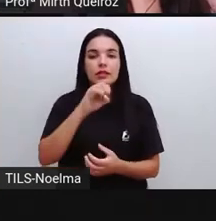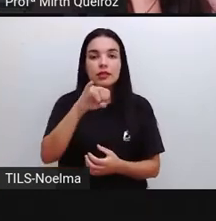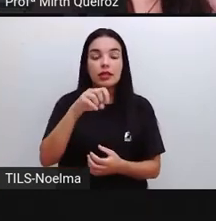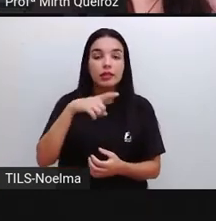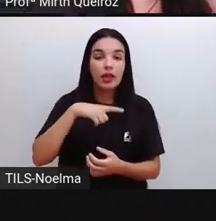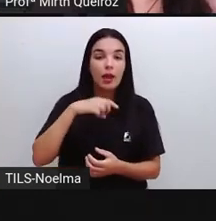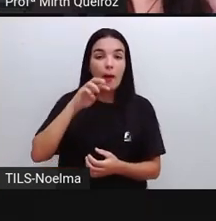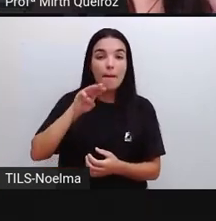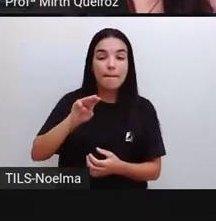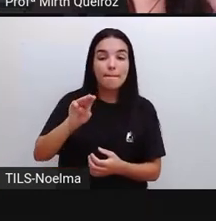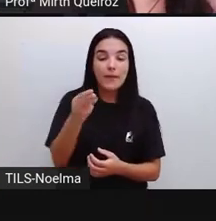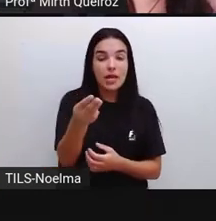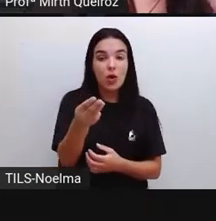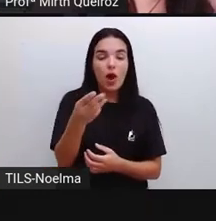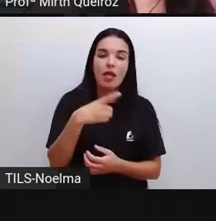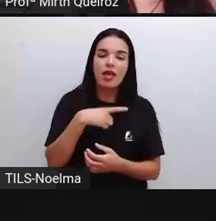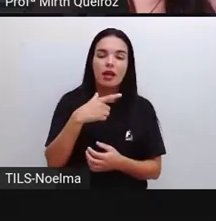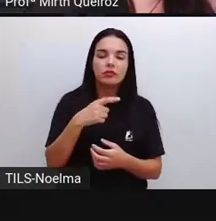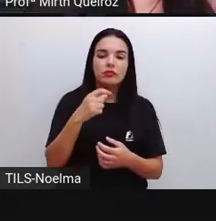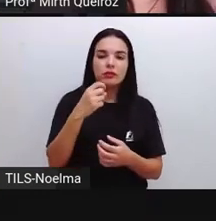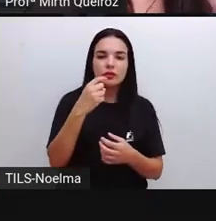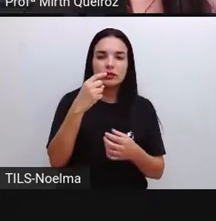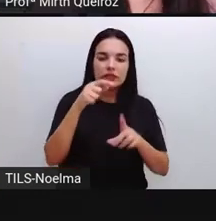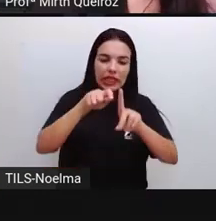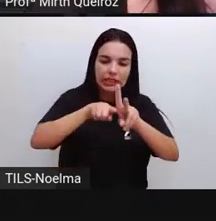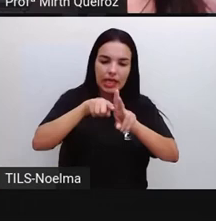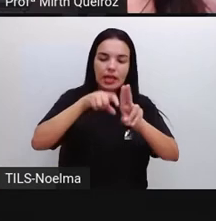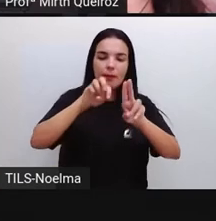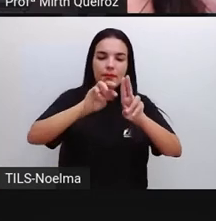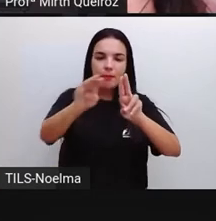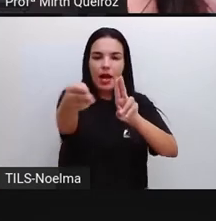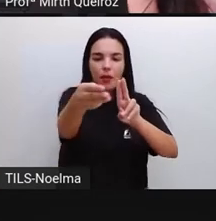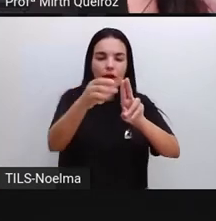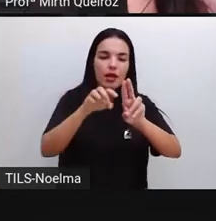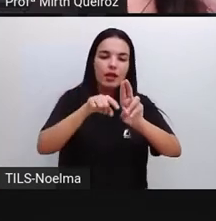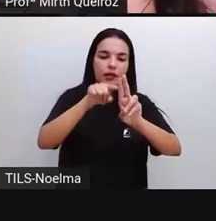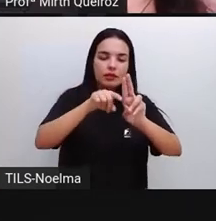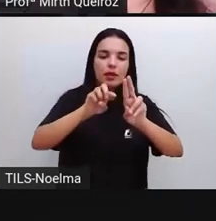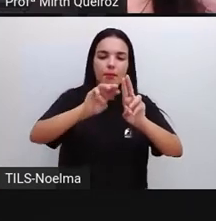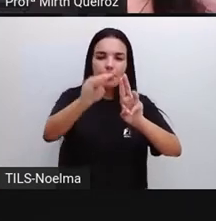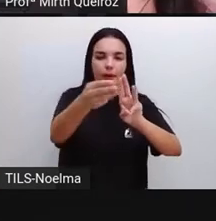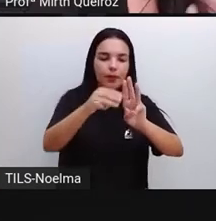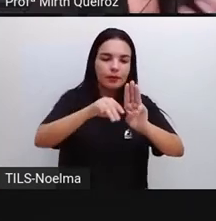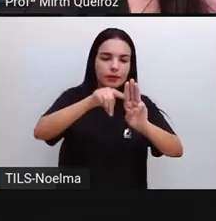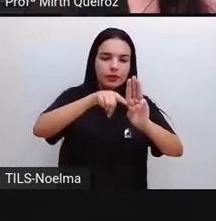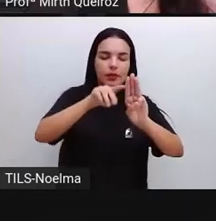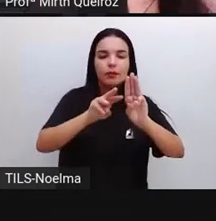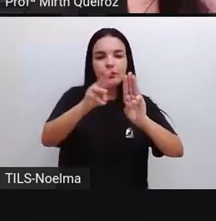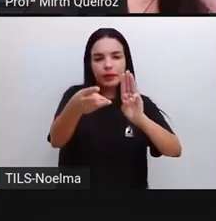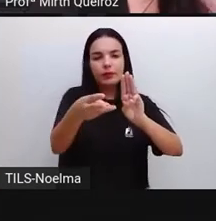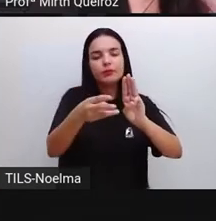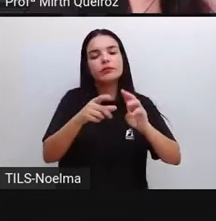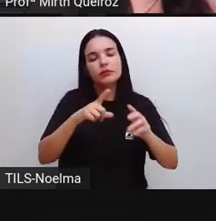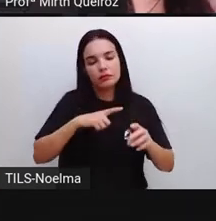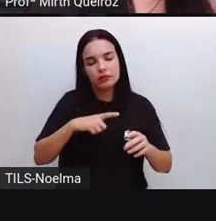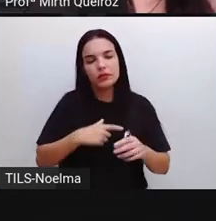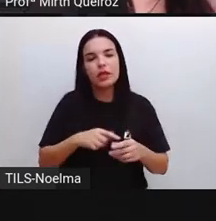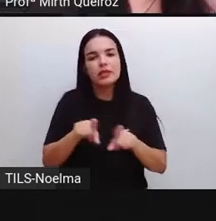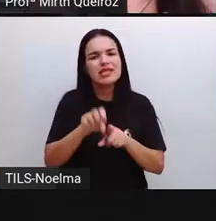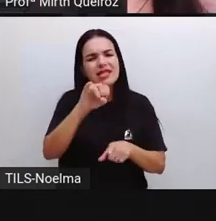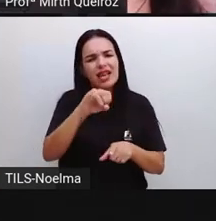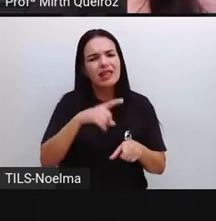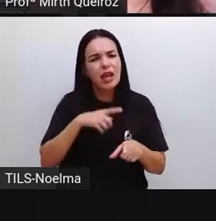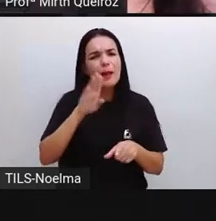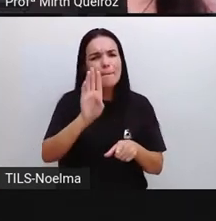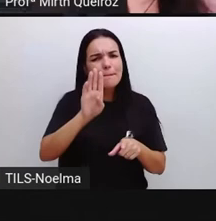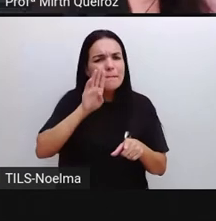vai ter unidade de milhão dezena de milhão centena de milhão se tiver bilhão do mesmo jeito unidade de milhão dezena de milhão centena de